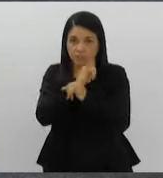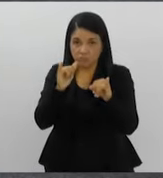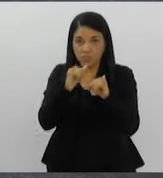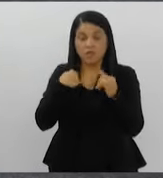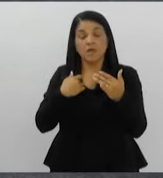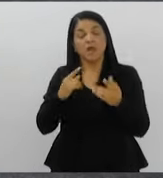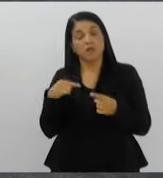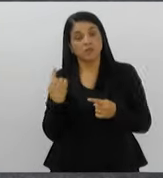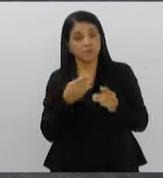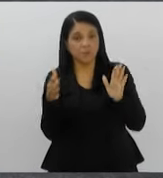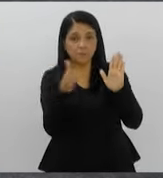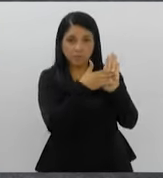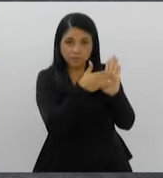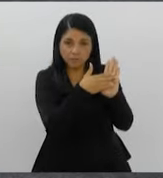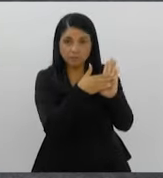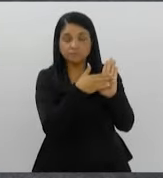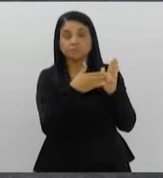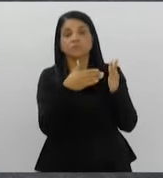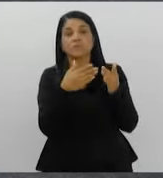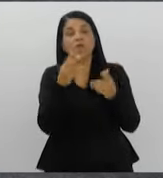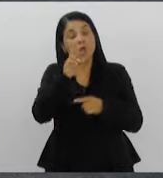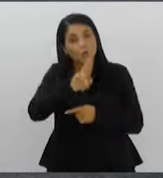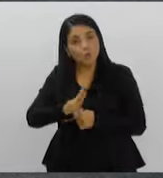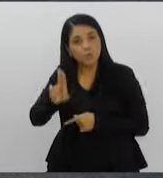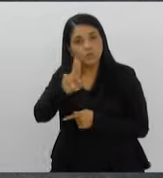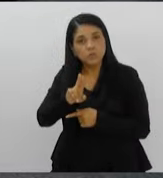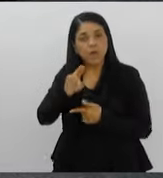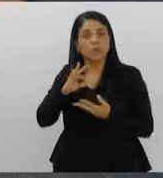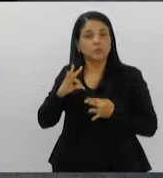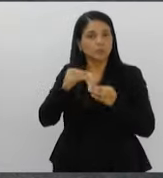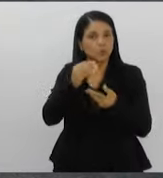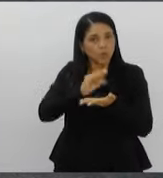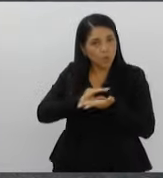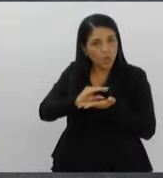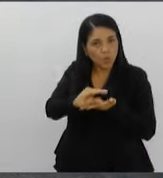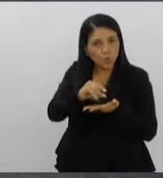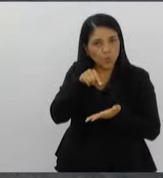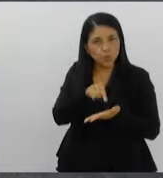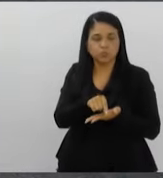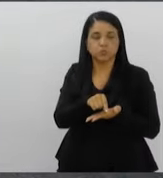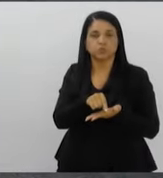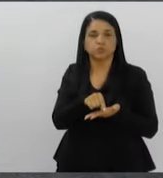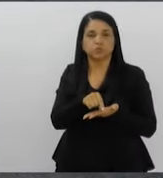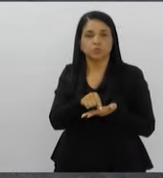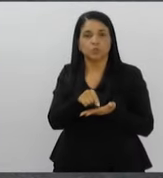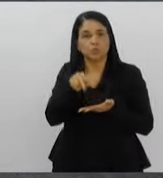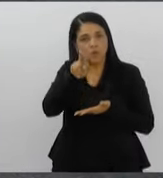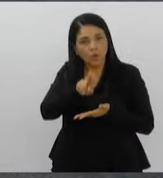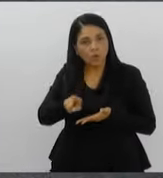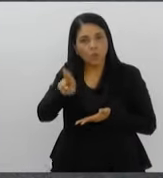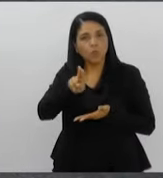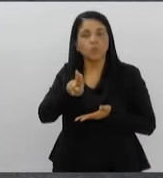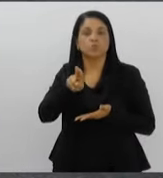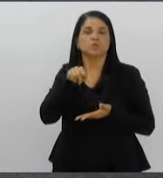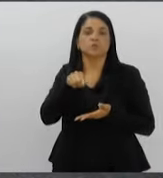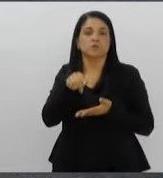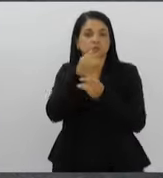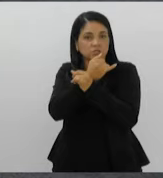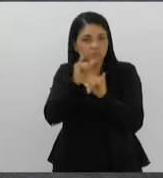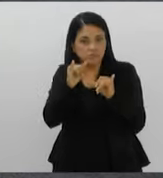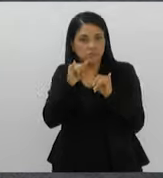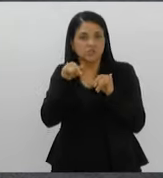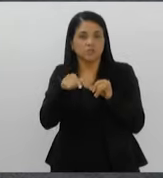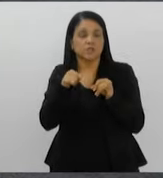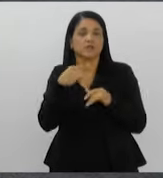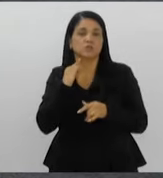vai justamente no sentido de usar todo o recurso proveniente dessa utilização de matriz energética